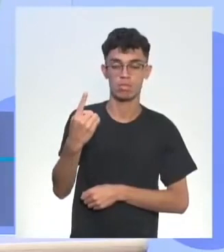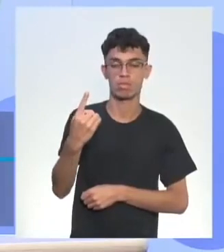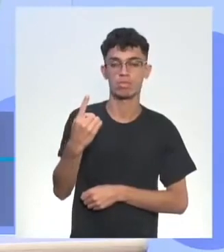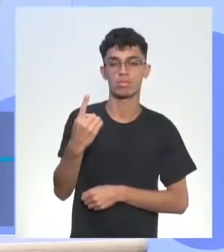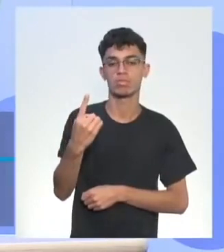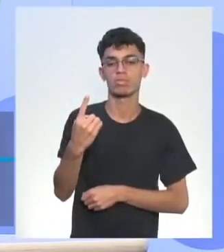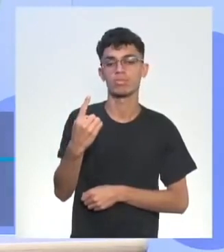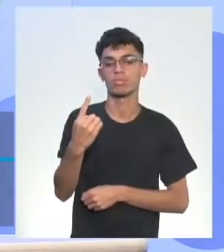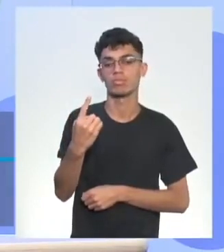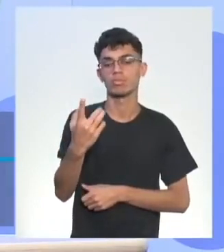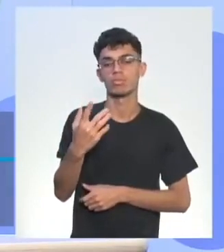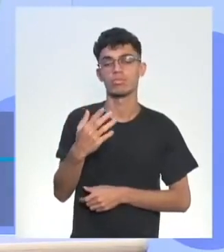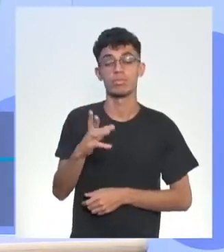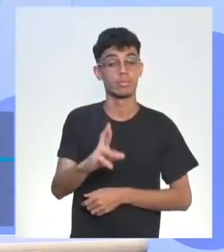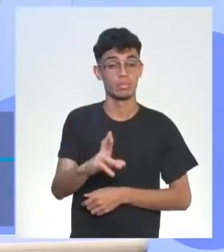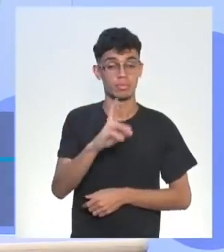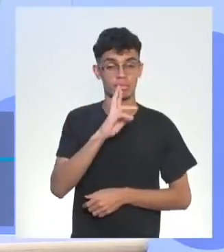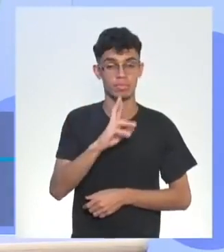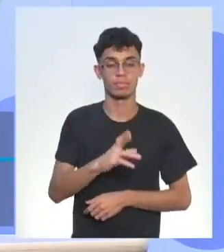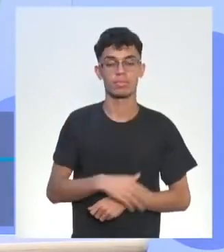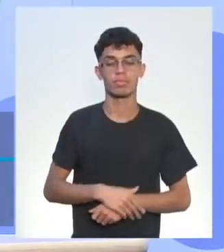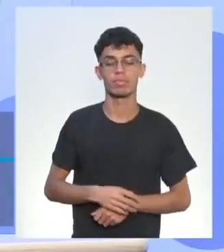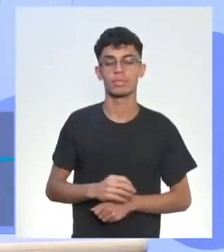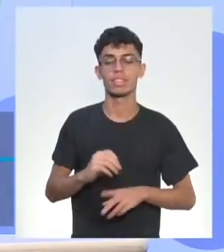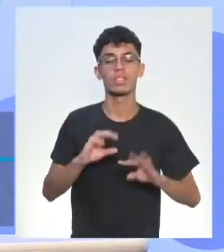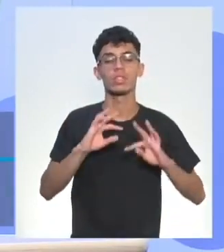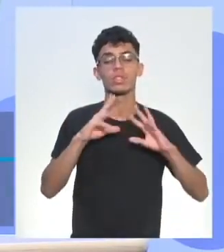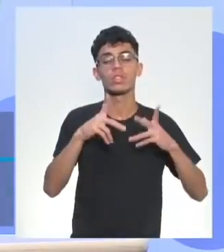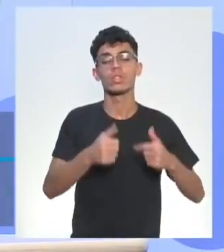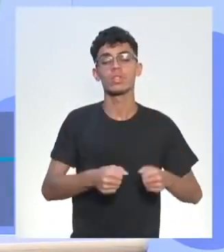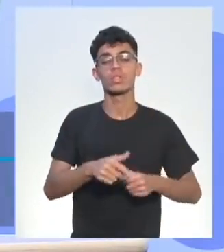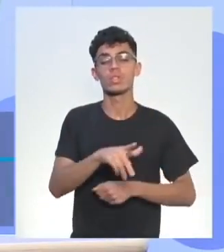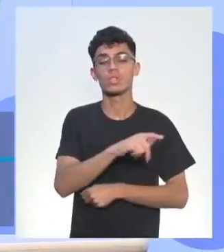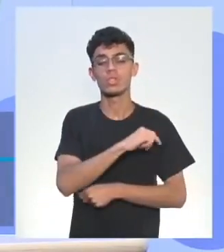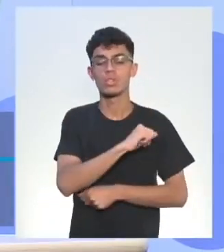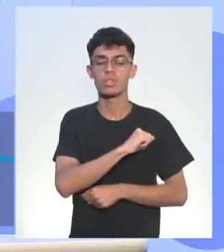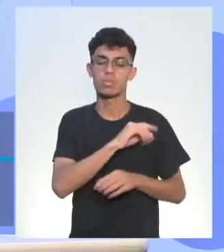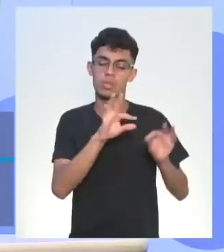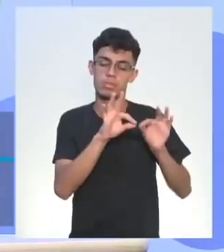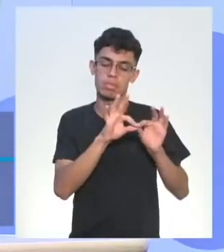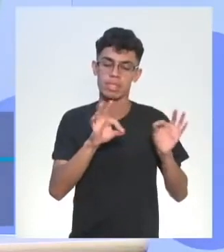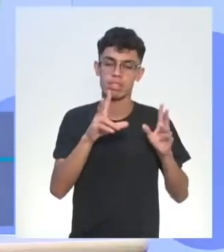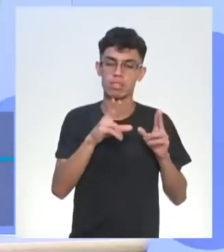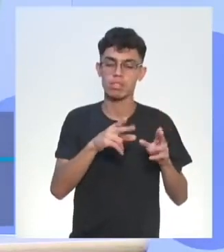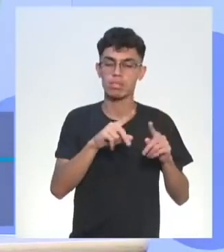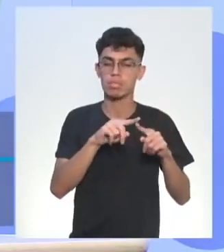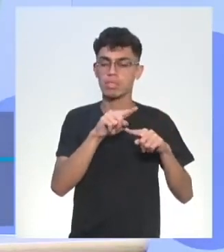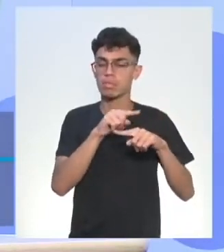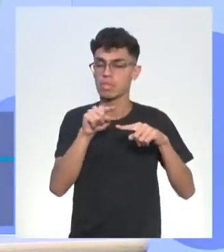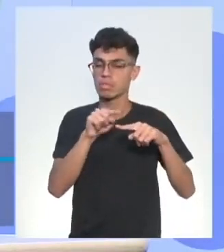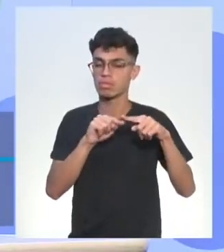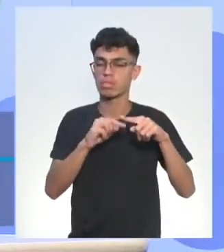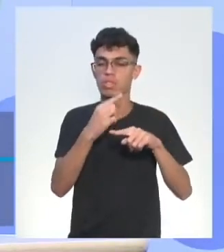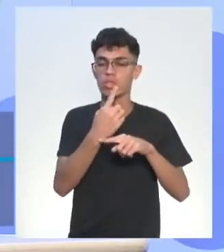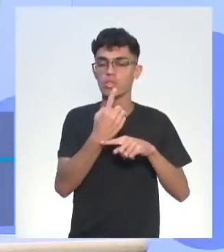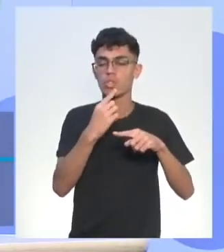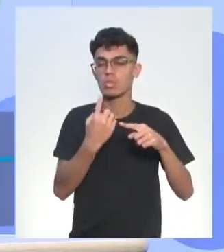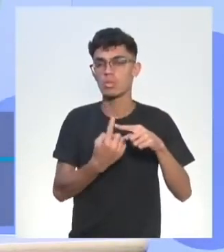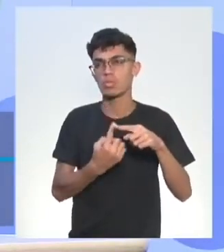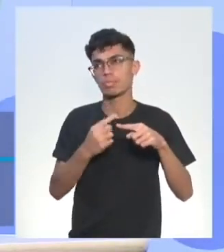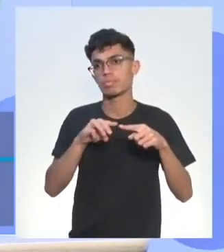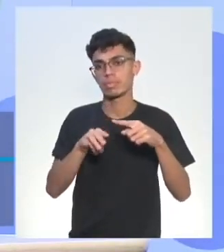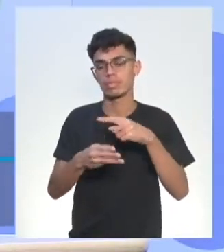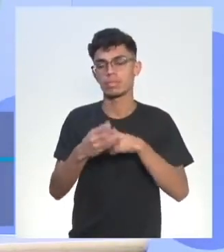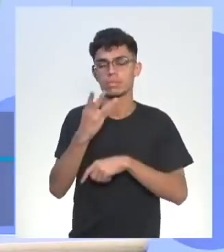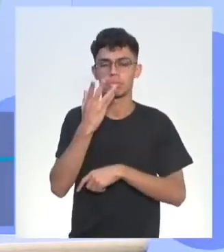0,0000001. Aí foi a resposta. E aí todos os alunos colocando no mesmo caminho. Mas a fração foi 1/1.000.000, bem